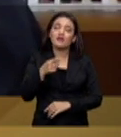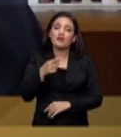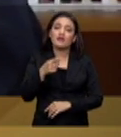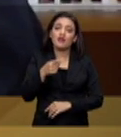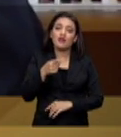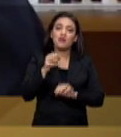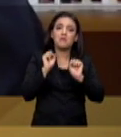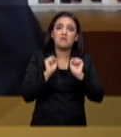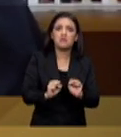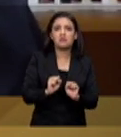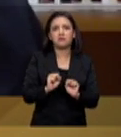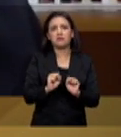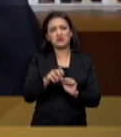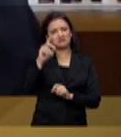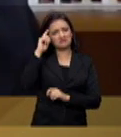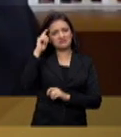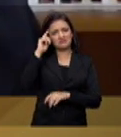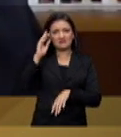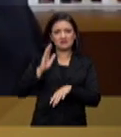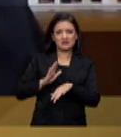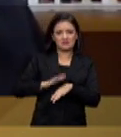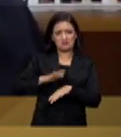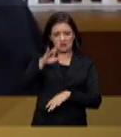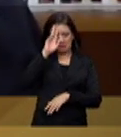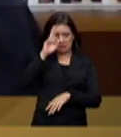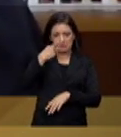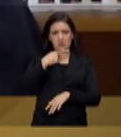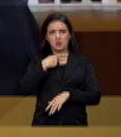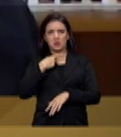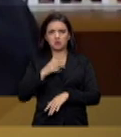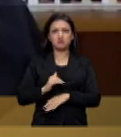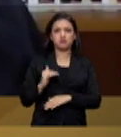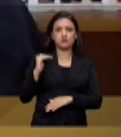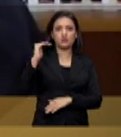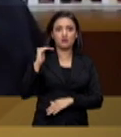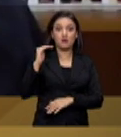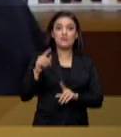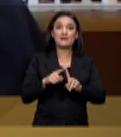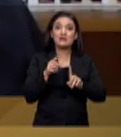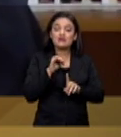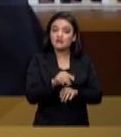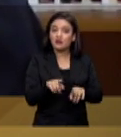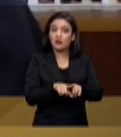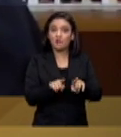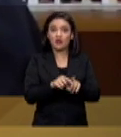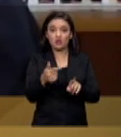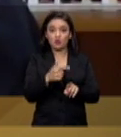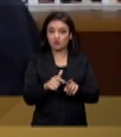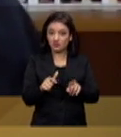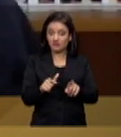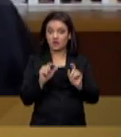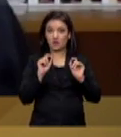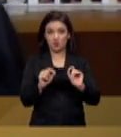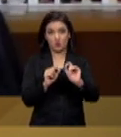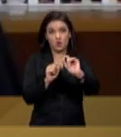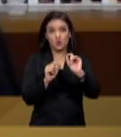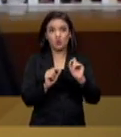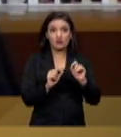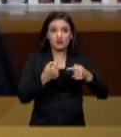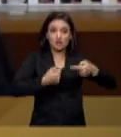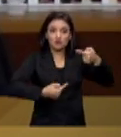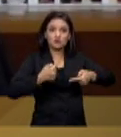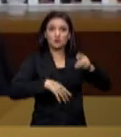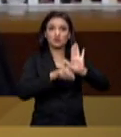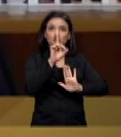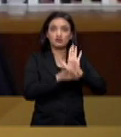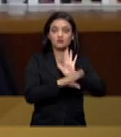nas situações em que não estejam em jogo direitos fundamentais e os pressupostos da democracia, a